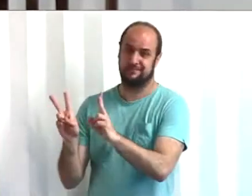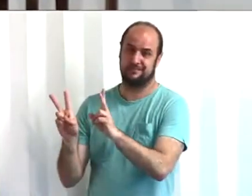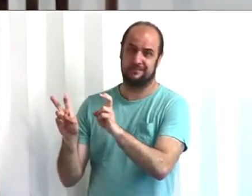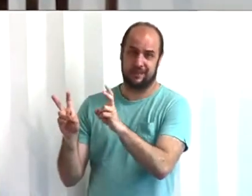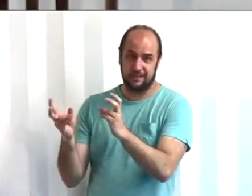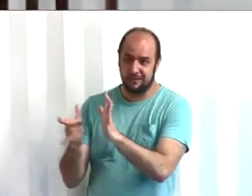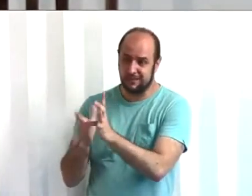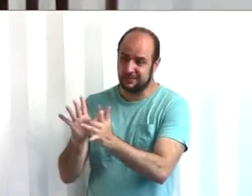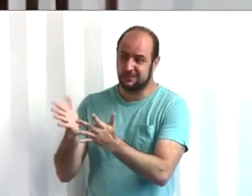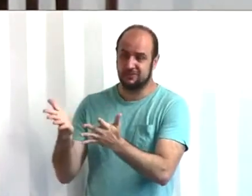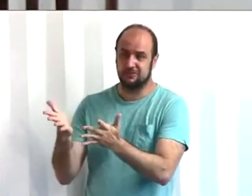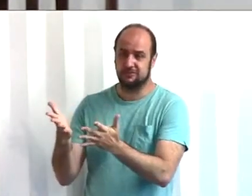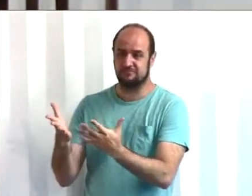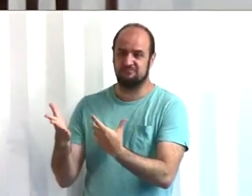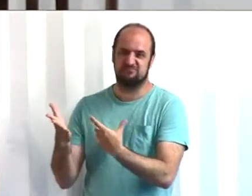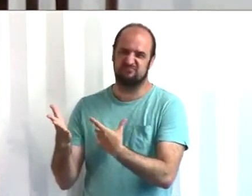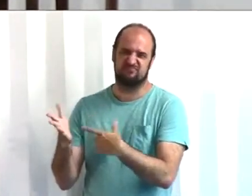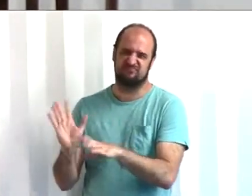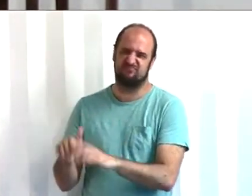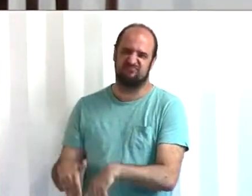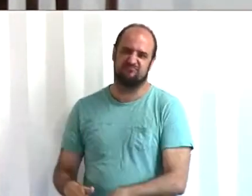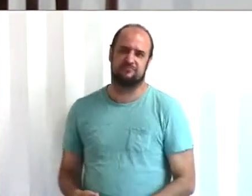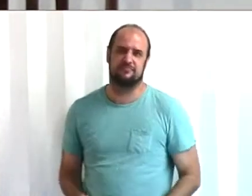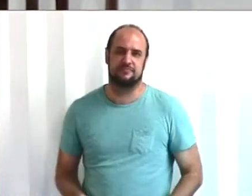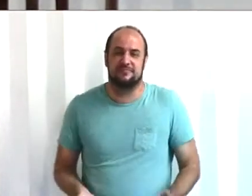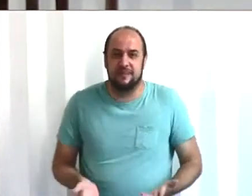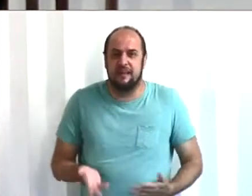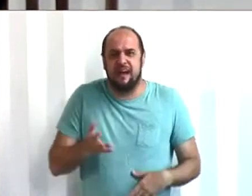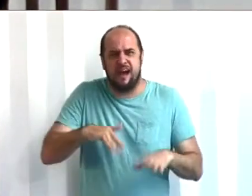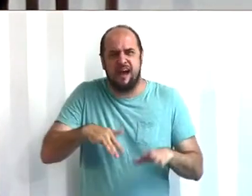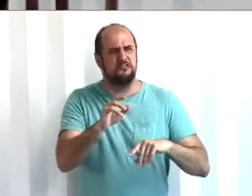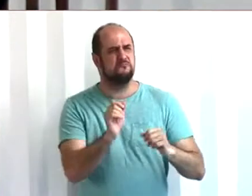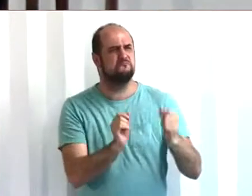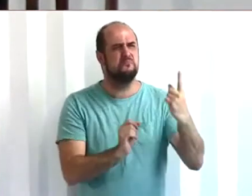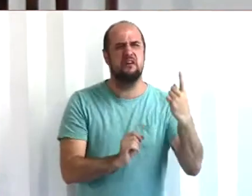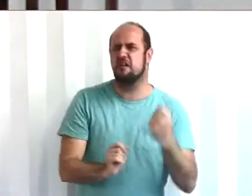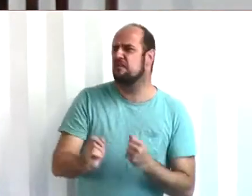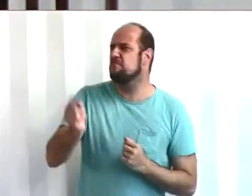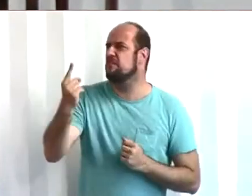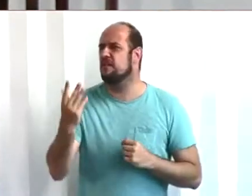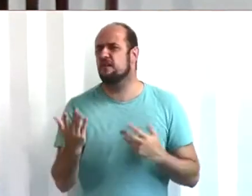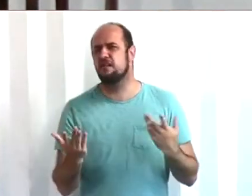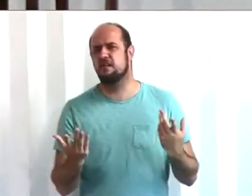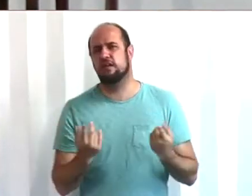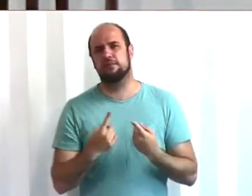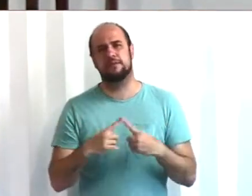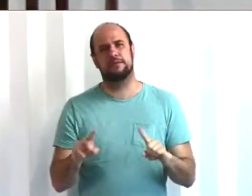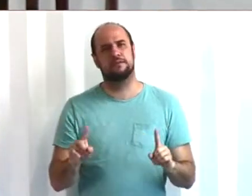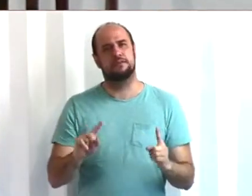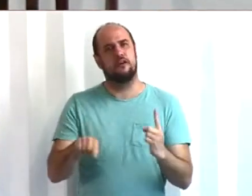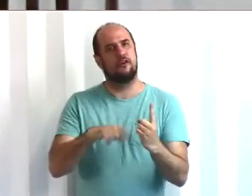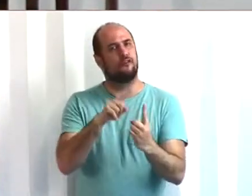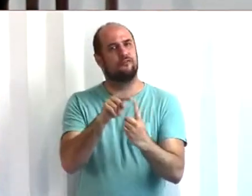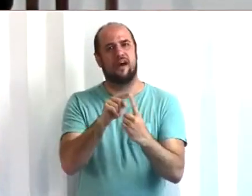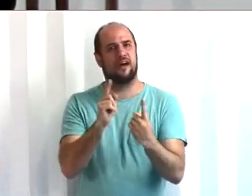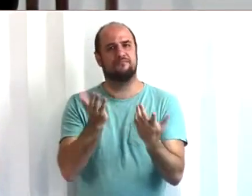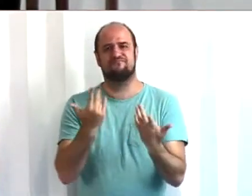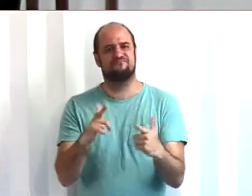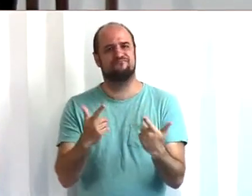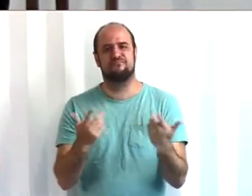que alguém vai falar, de vez em quando eu posso ouvir aqui ou ali, mas isso não é objetivo de